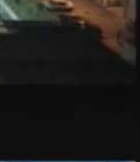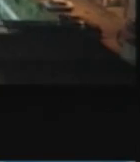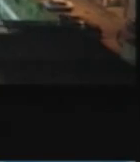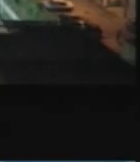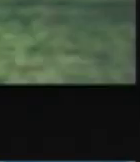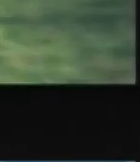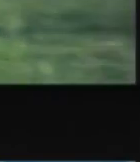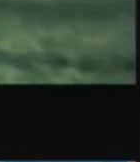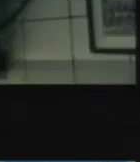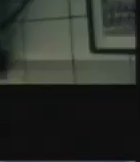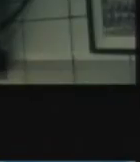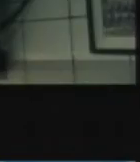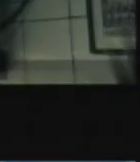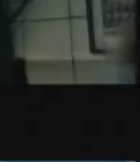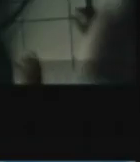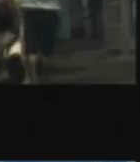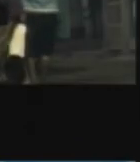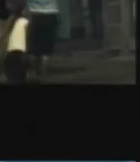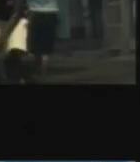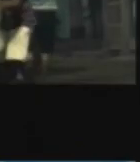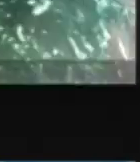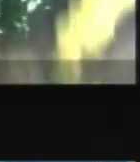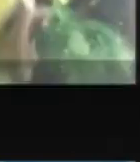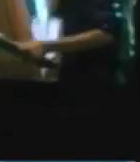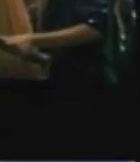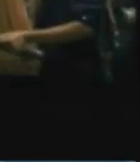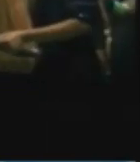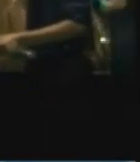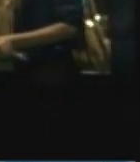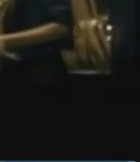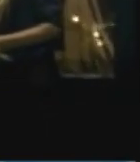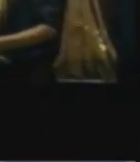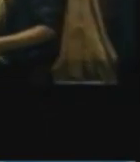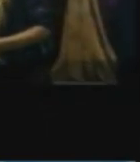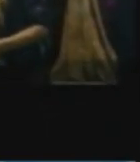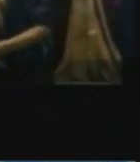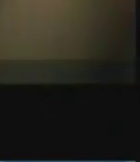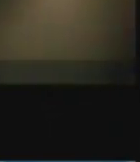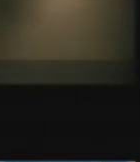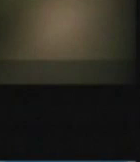inteiro. Mas não importa qual o seu tipo de festa. Se tem